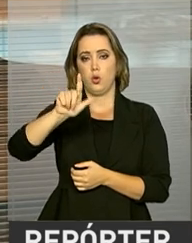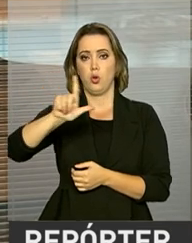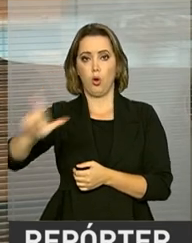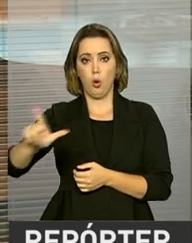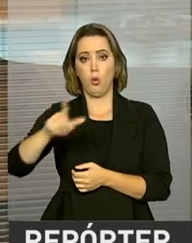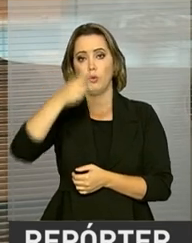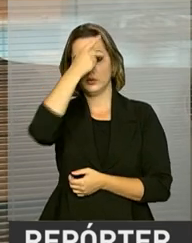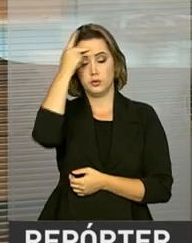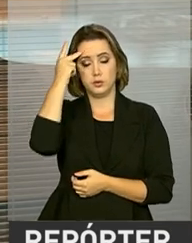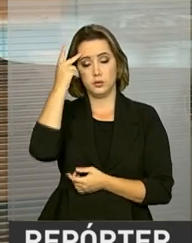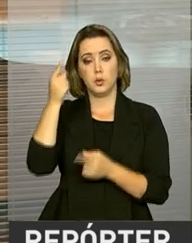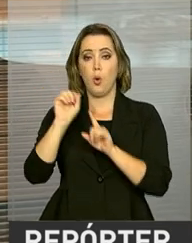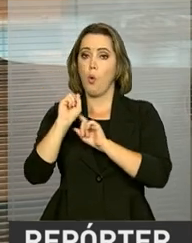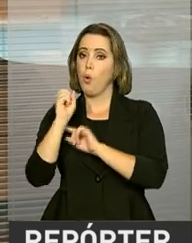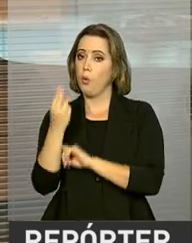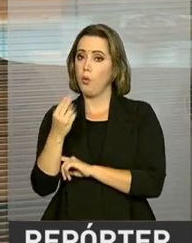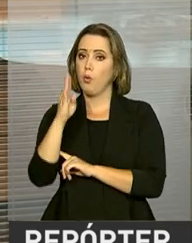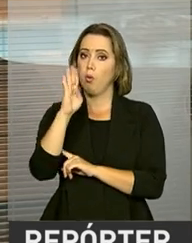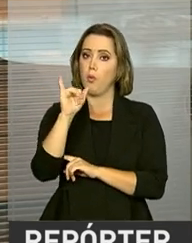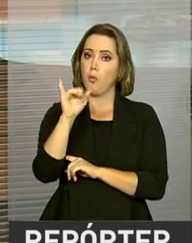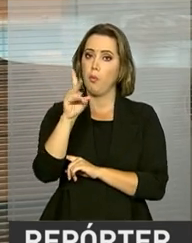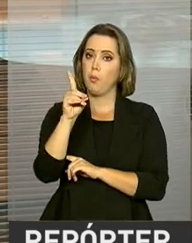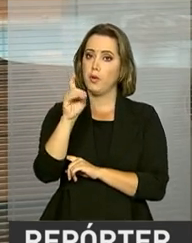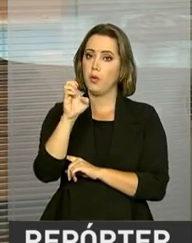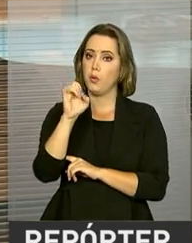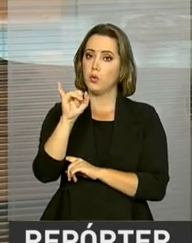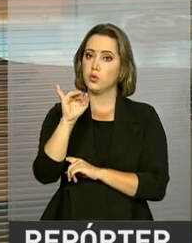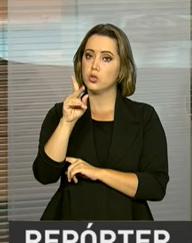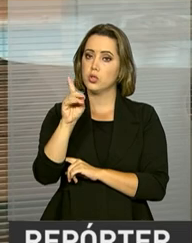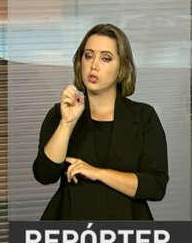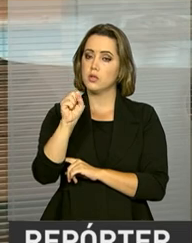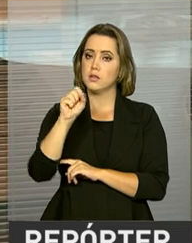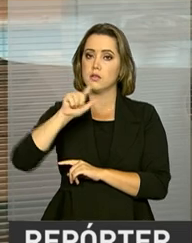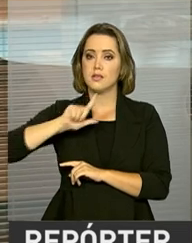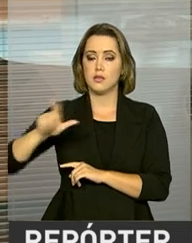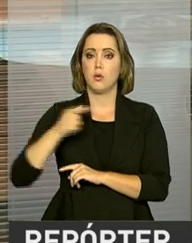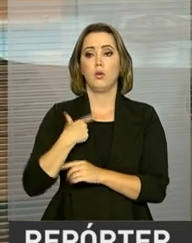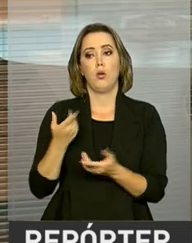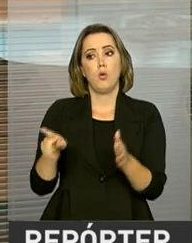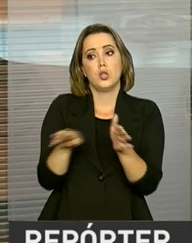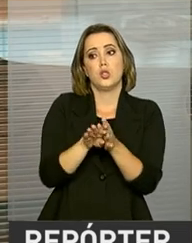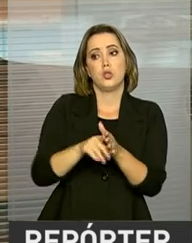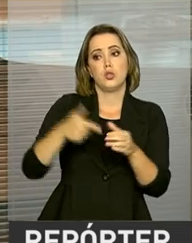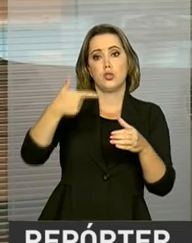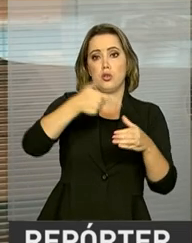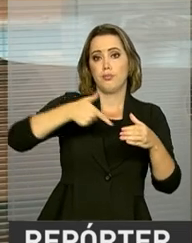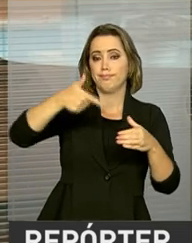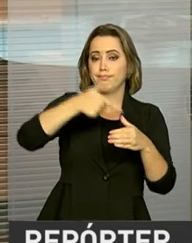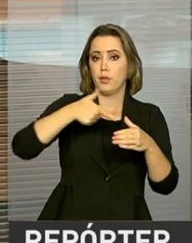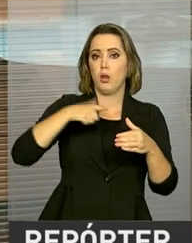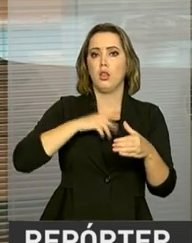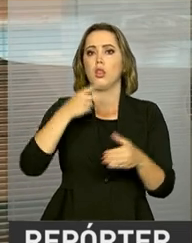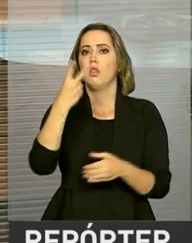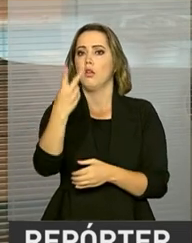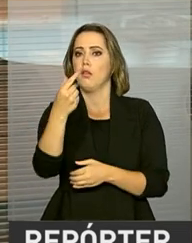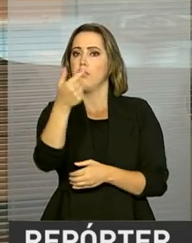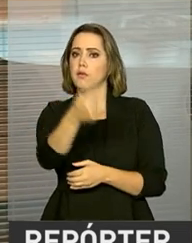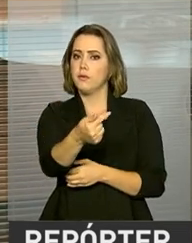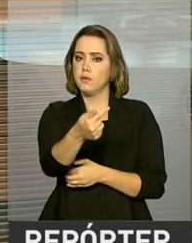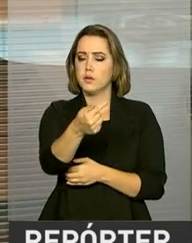dos produtores de biodiesel o produto no posto ea gasolina contém 27 por cento de etanol